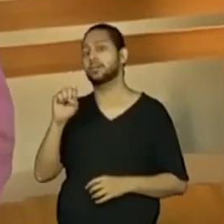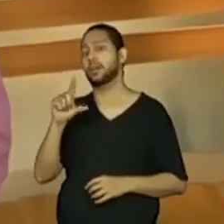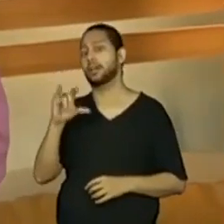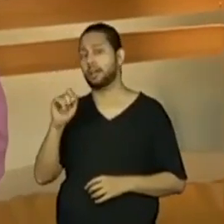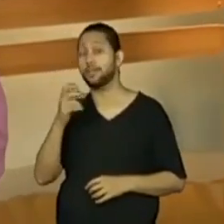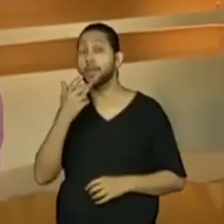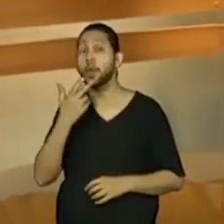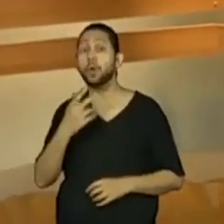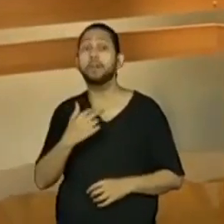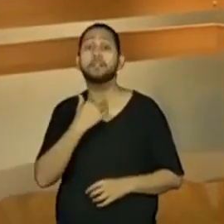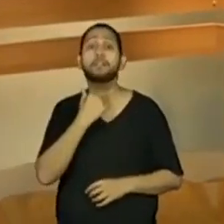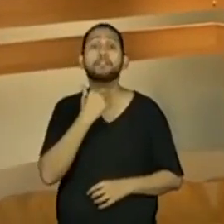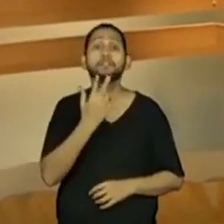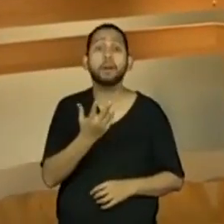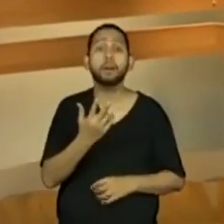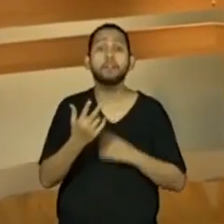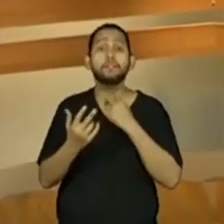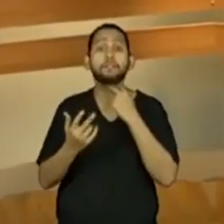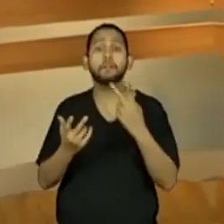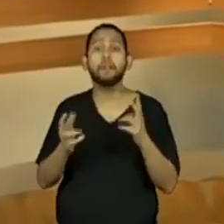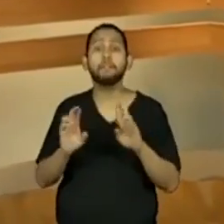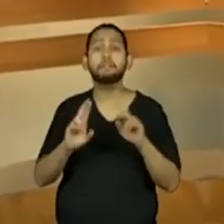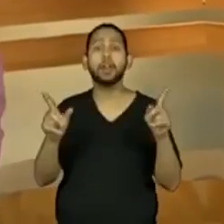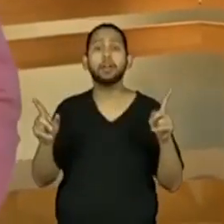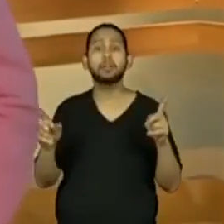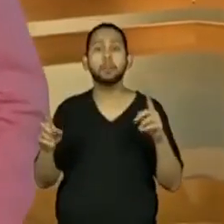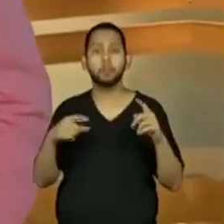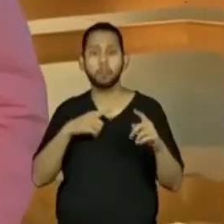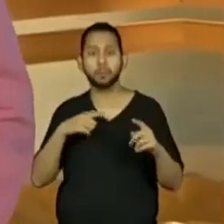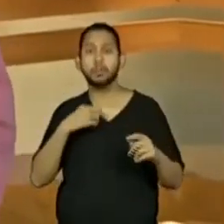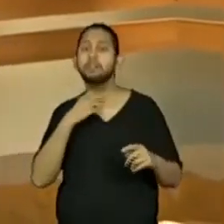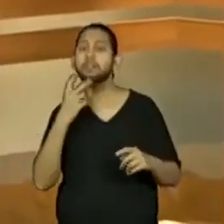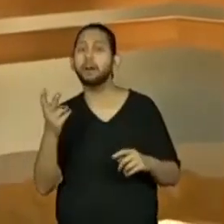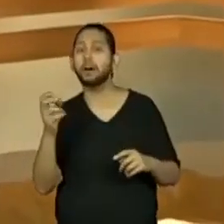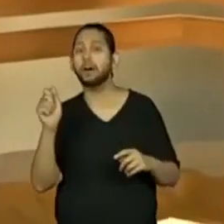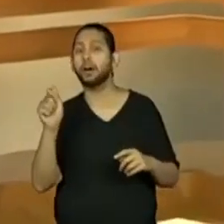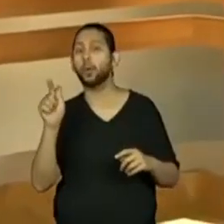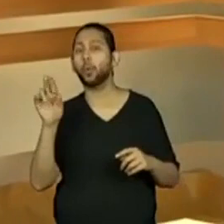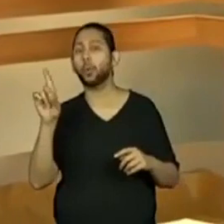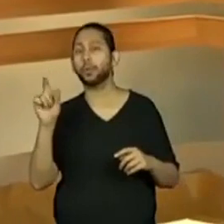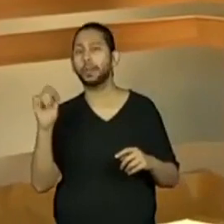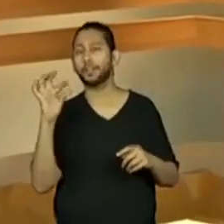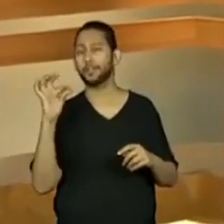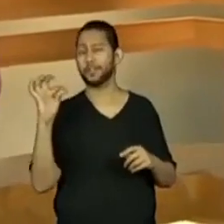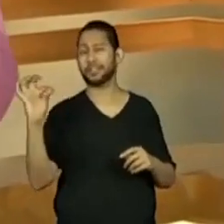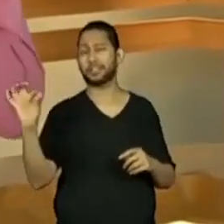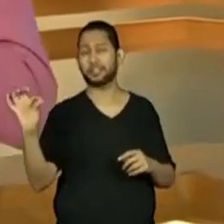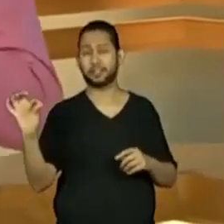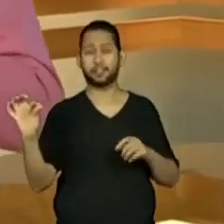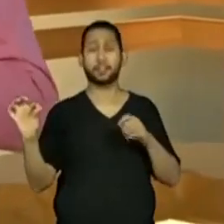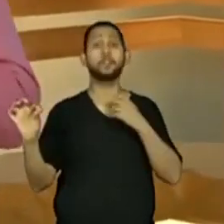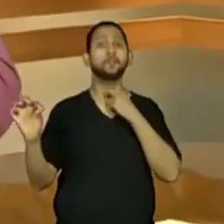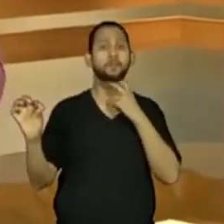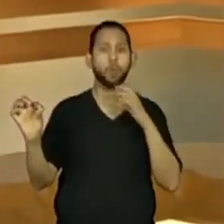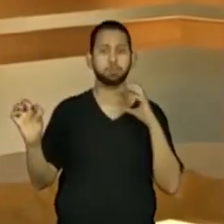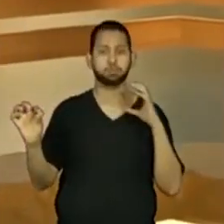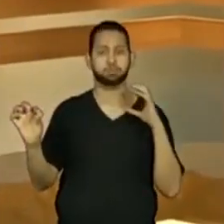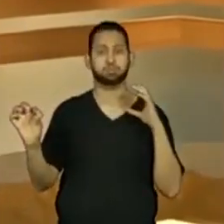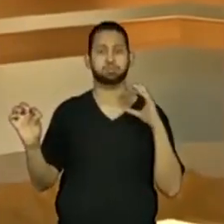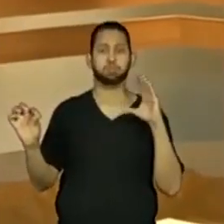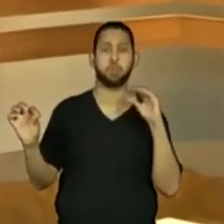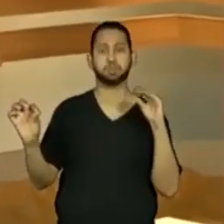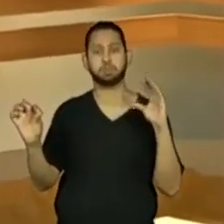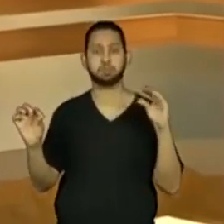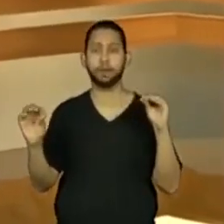ser agudas ou graves. Muito bem, Rosália. O que acontece? Nós